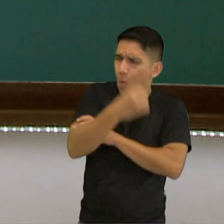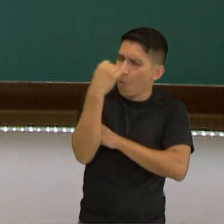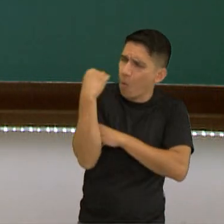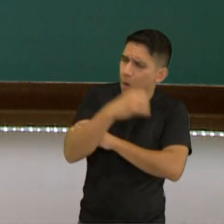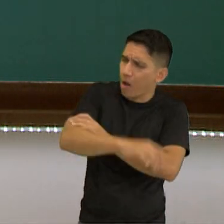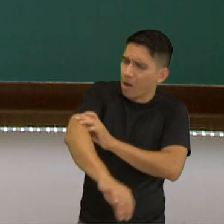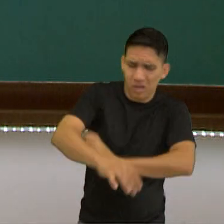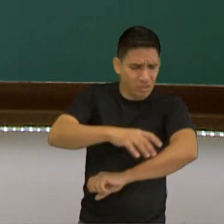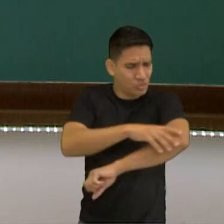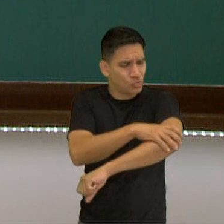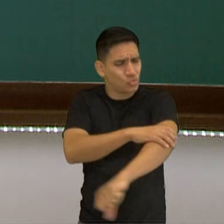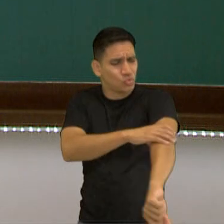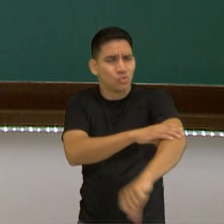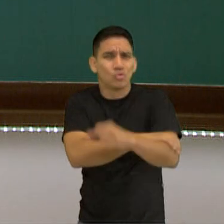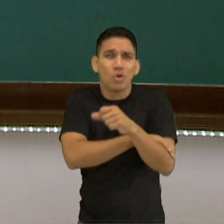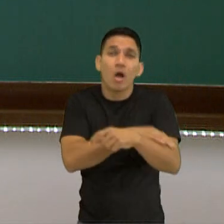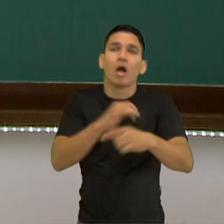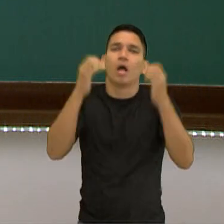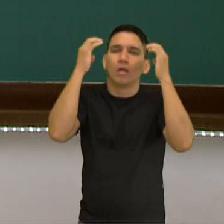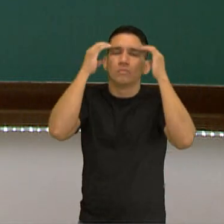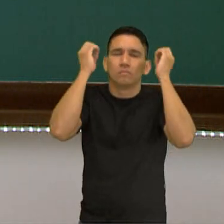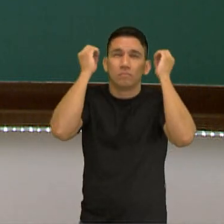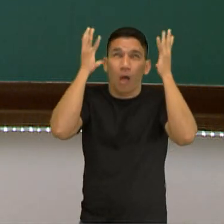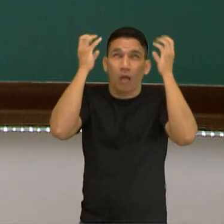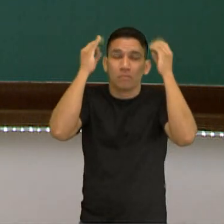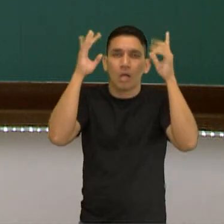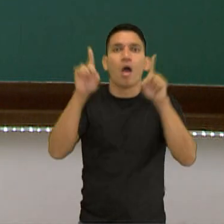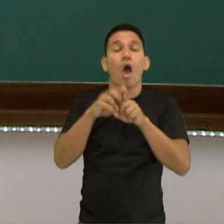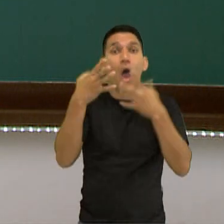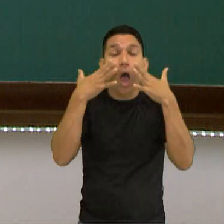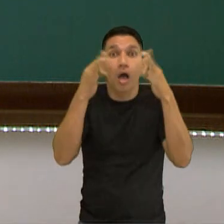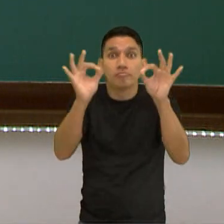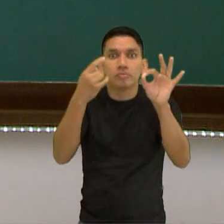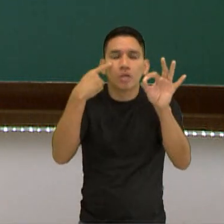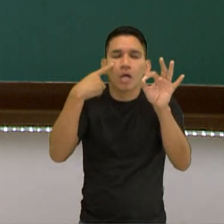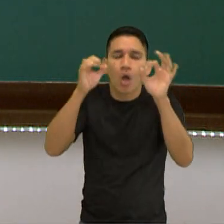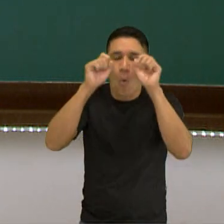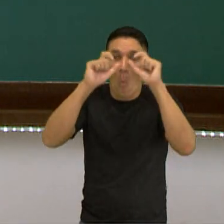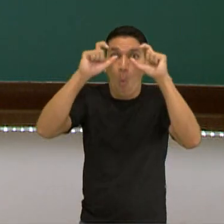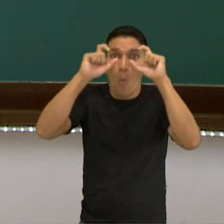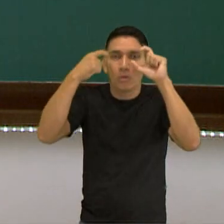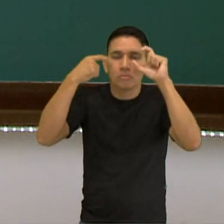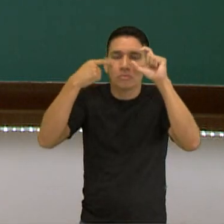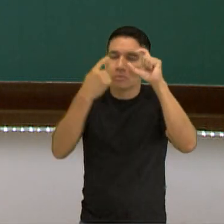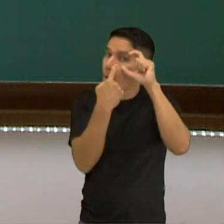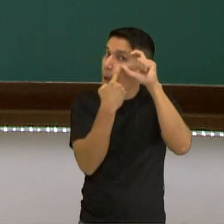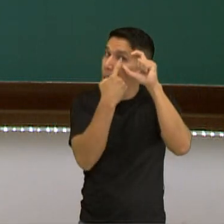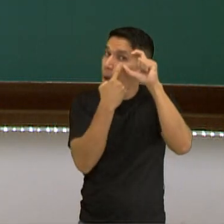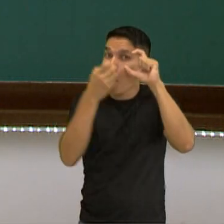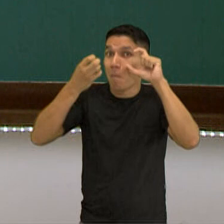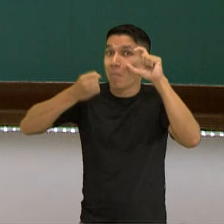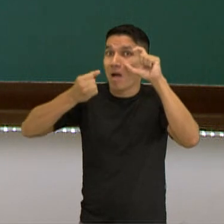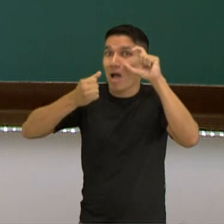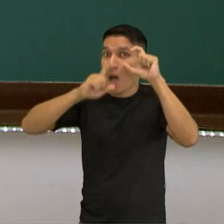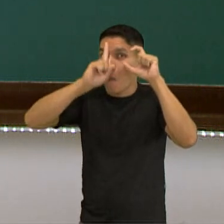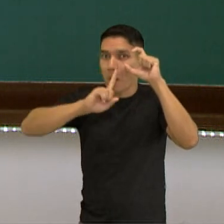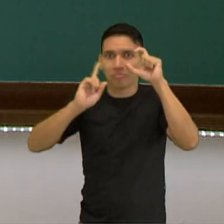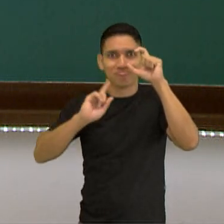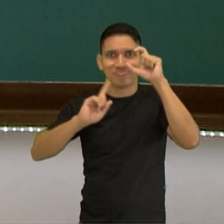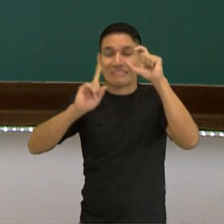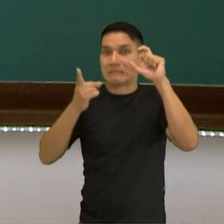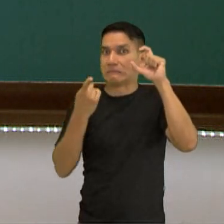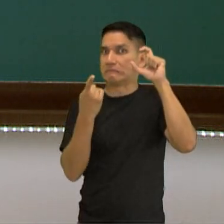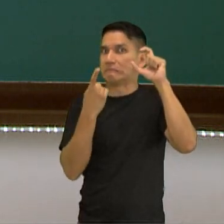cabeça. Olha o olho dessa pessoa na imagem aqui no centro. Já não está com a parte branca amarelada, pelo contrário,